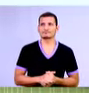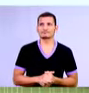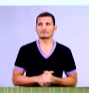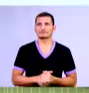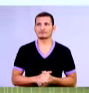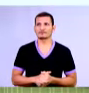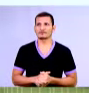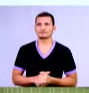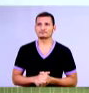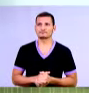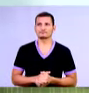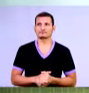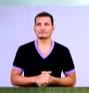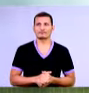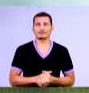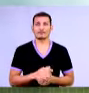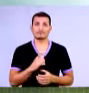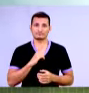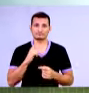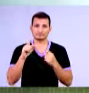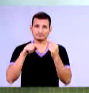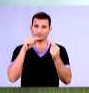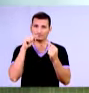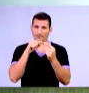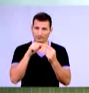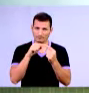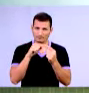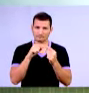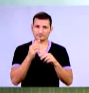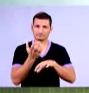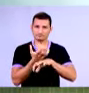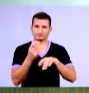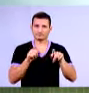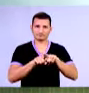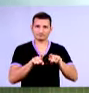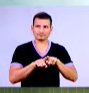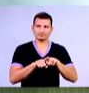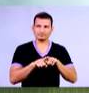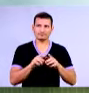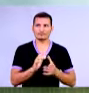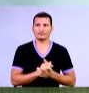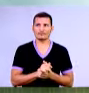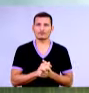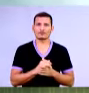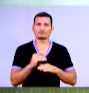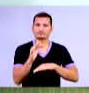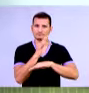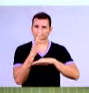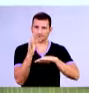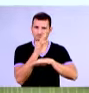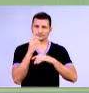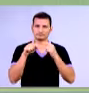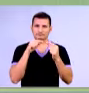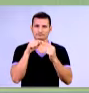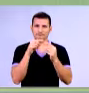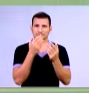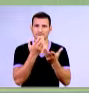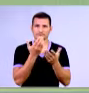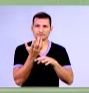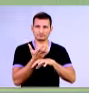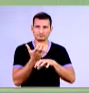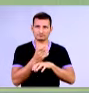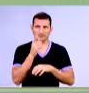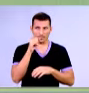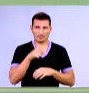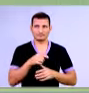Continuando, nós temos um objetivo para a nossa disciplina também, né? De forma mais formal, o objetivo da nossa disciplina é esse que vocês podem acompanhar